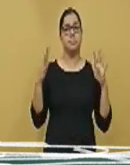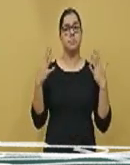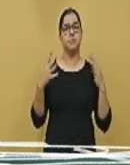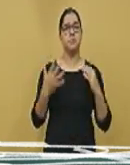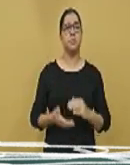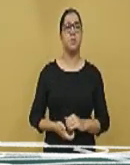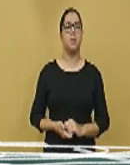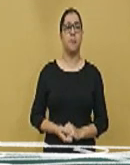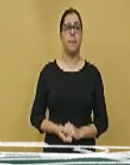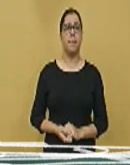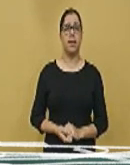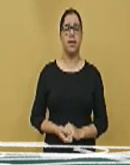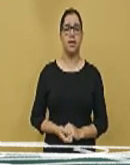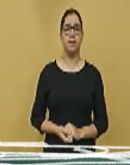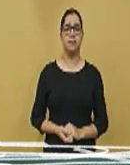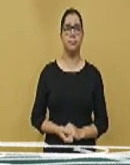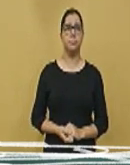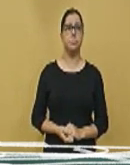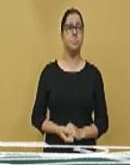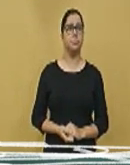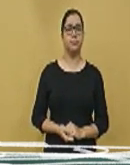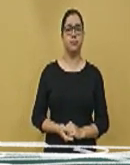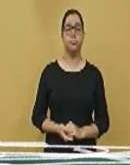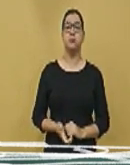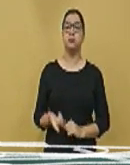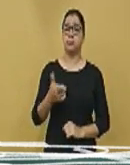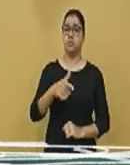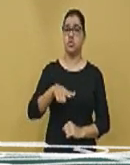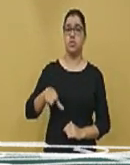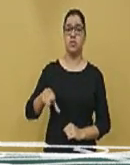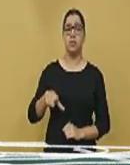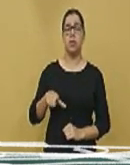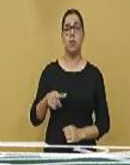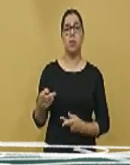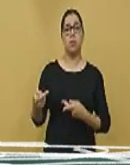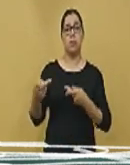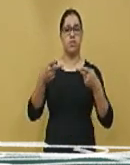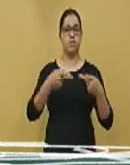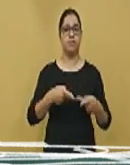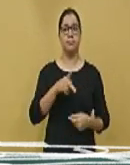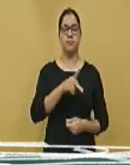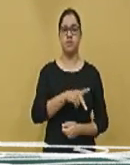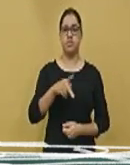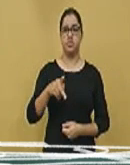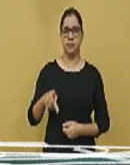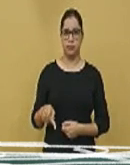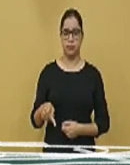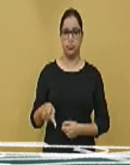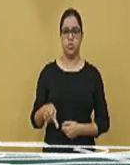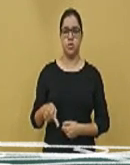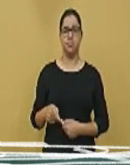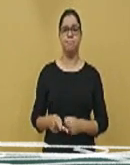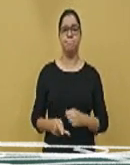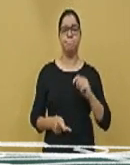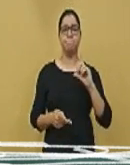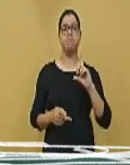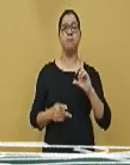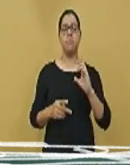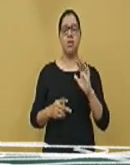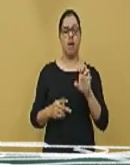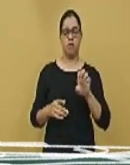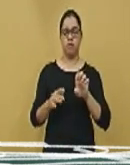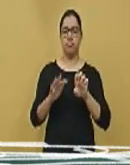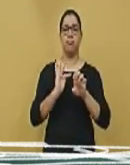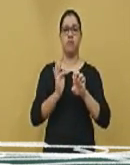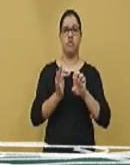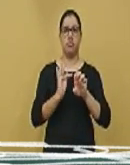Dando sequência, mais uma rodada, eu convido o docente Pablo Lolo, da FAED, e o técnico